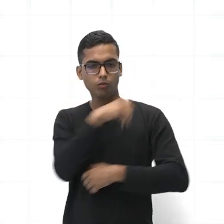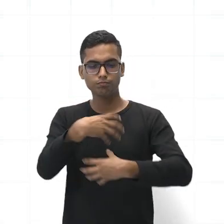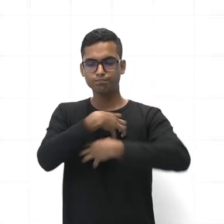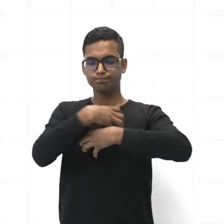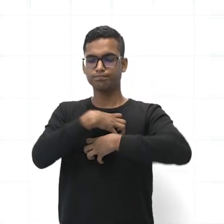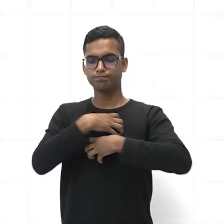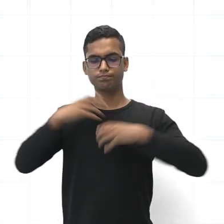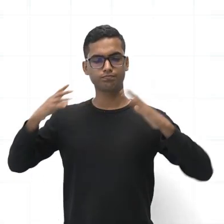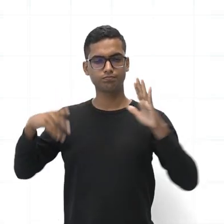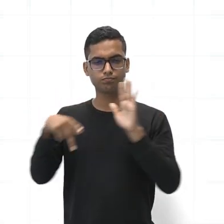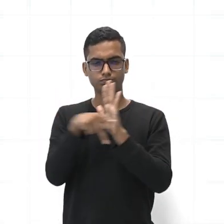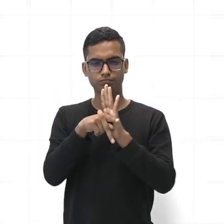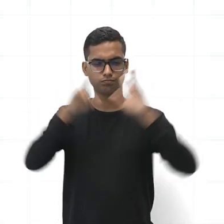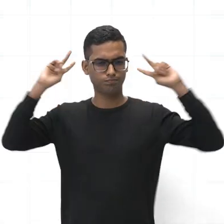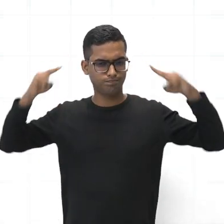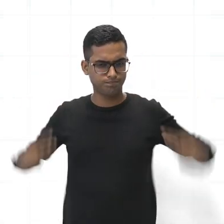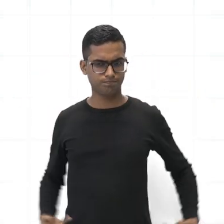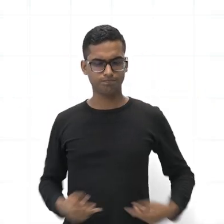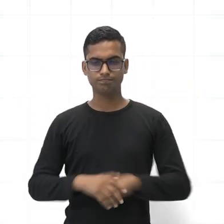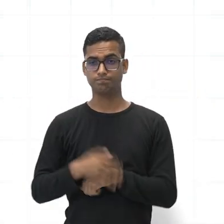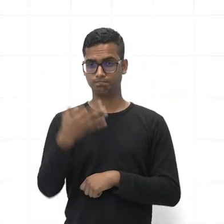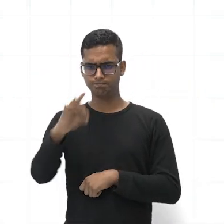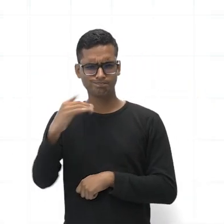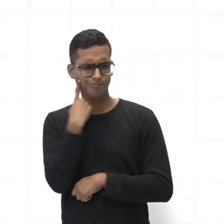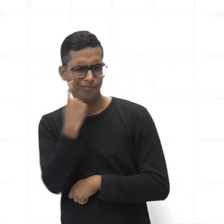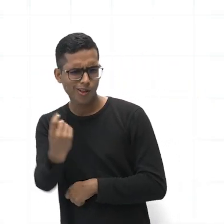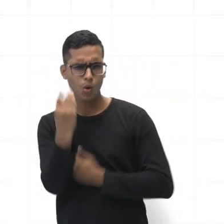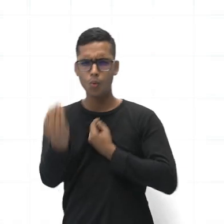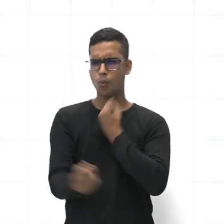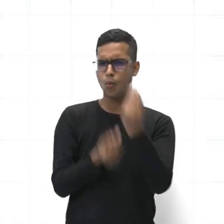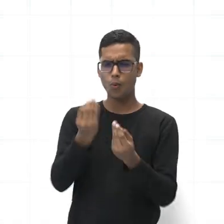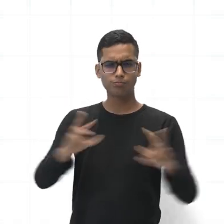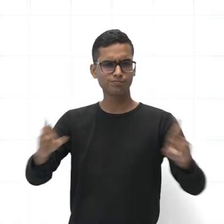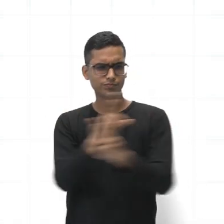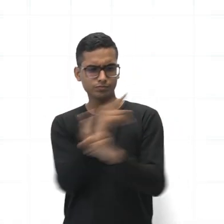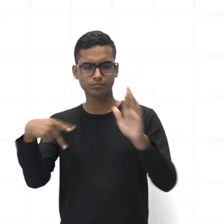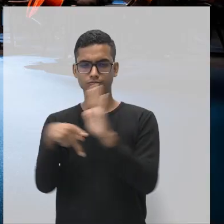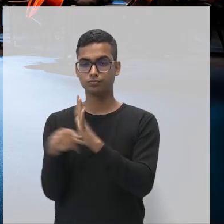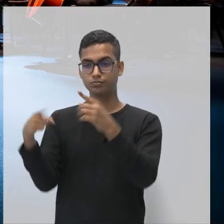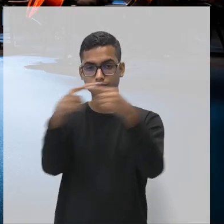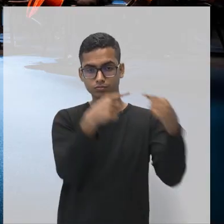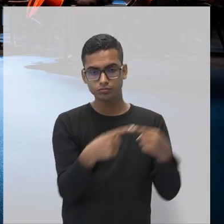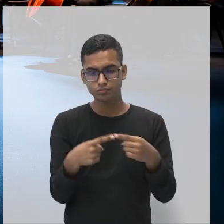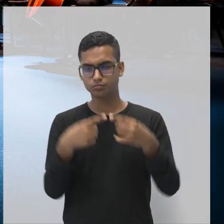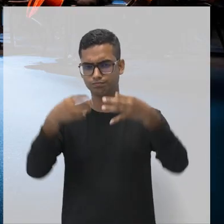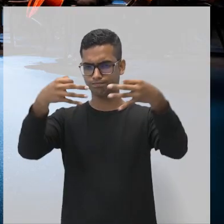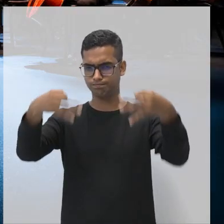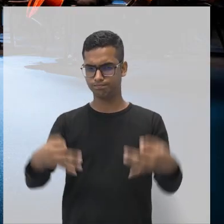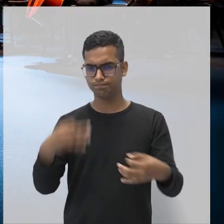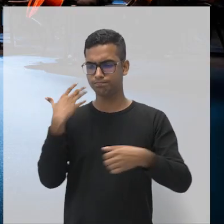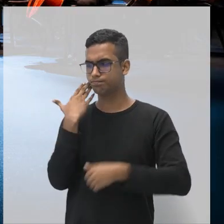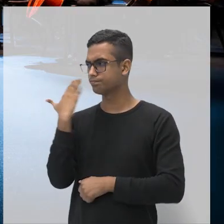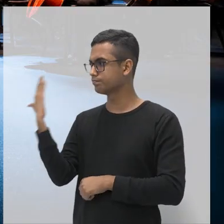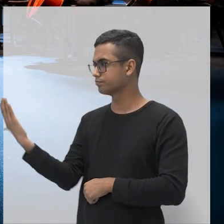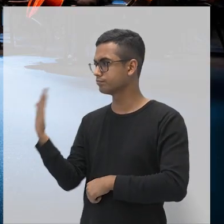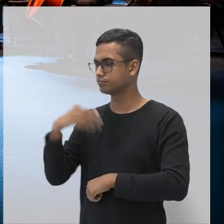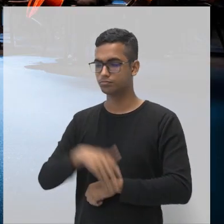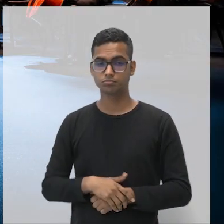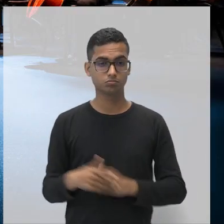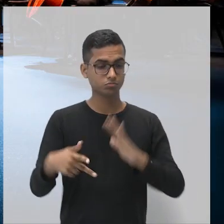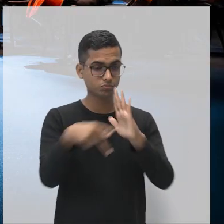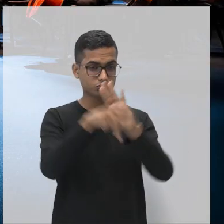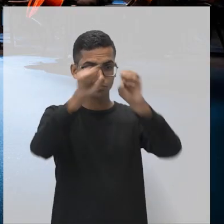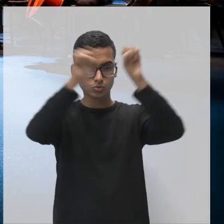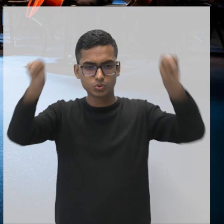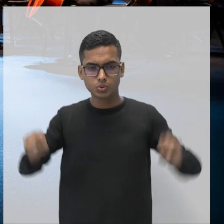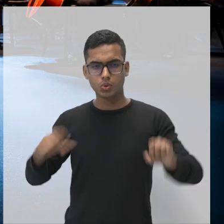do corpo. Olha só que interessante essa relação aí entre ambos, né? O sistema nervoso